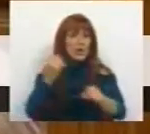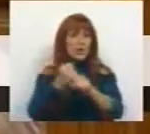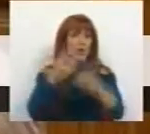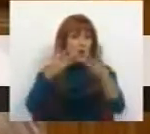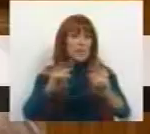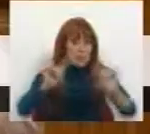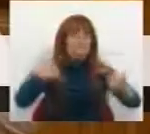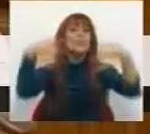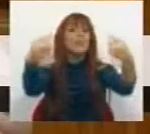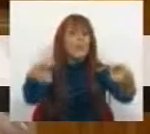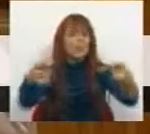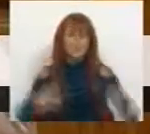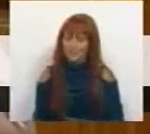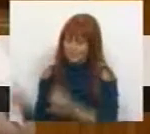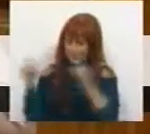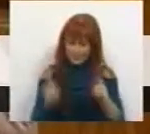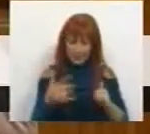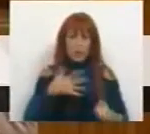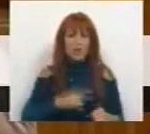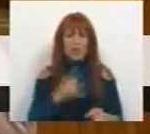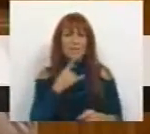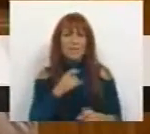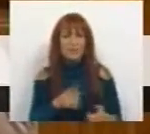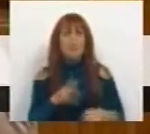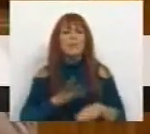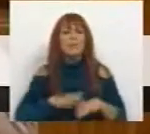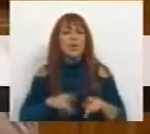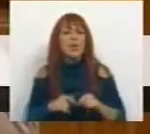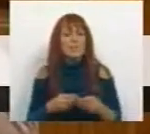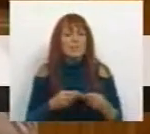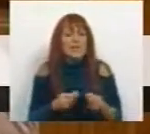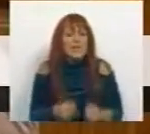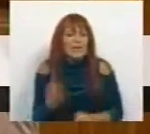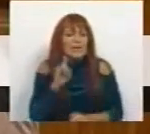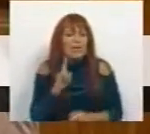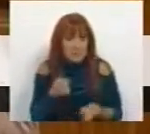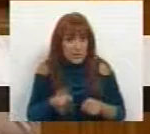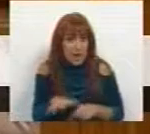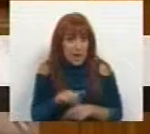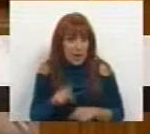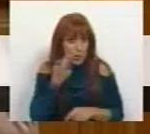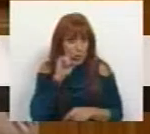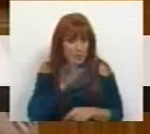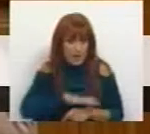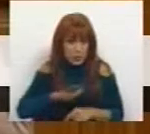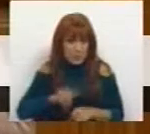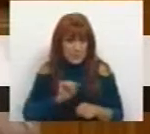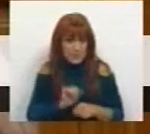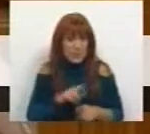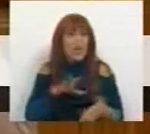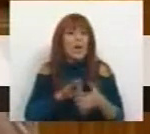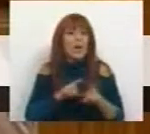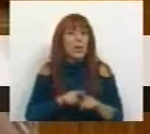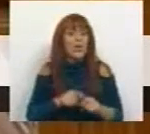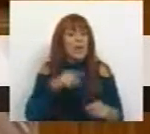exercícios orçamentais. Por outro lado, gostava de lhe perguntar relativamente a uma matéria fundamental também na área da conservação da natureza, que se prende